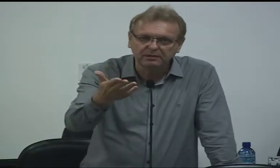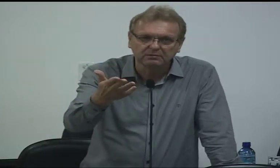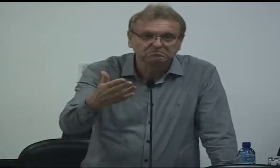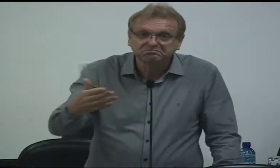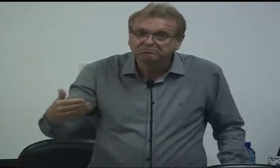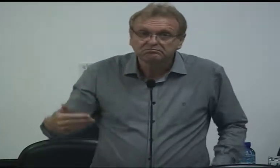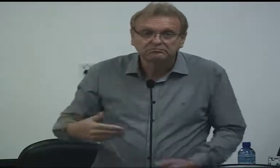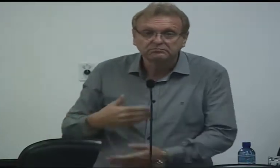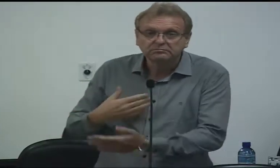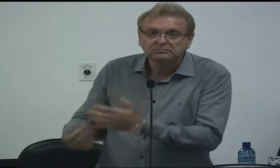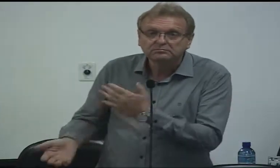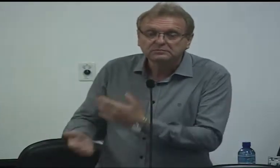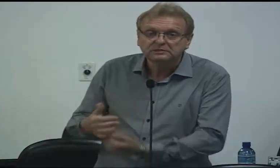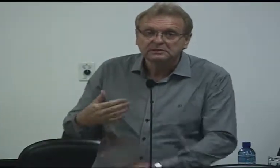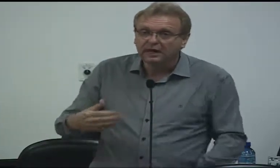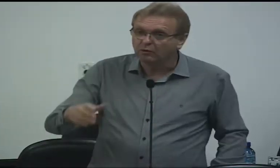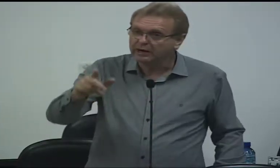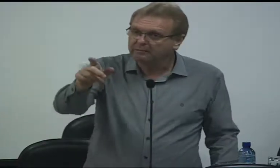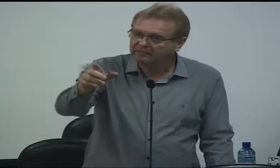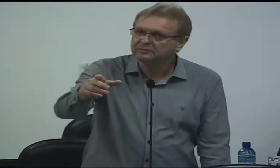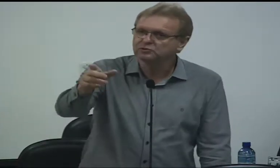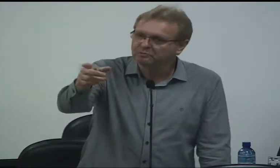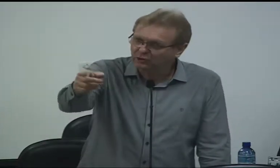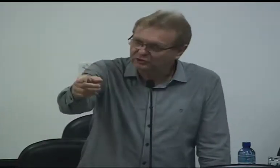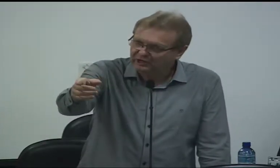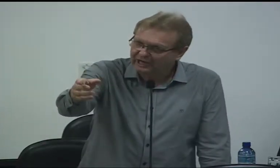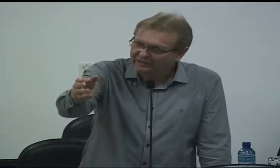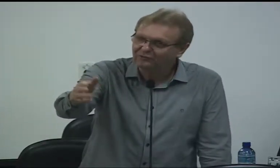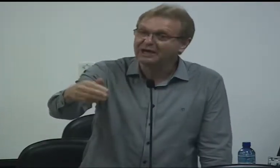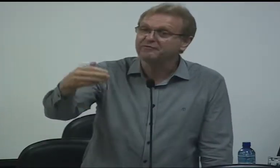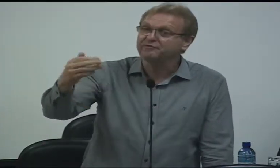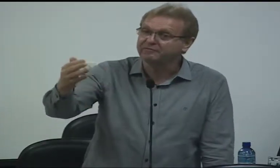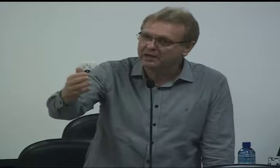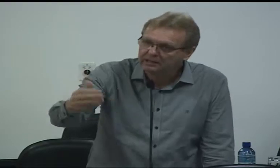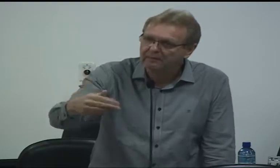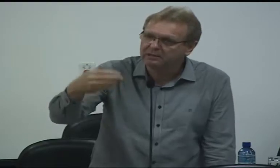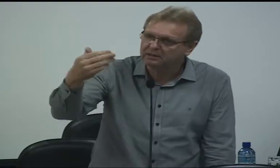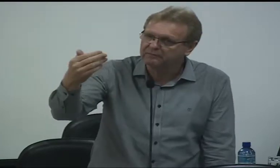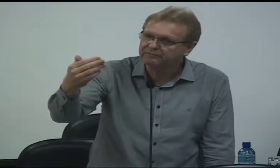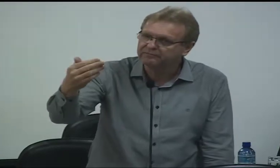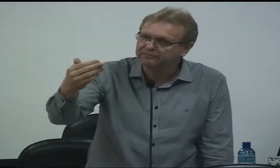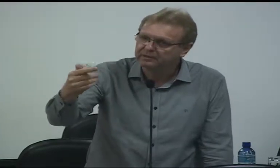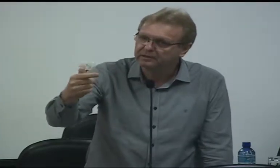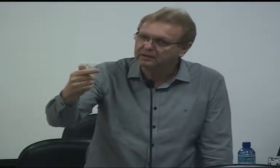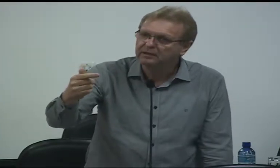de banco, e agora aprovamos um projeto que a